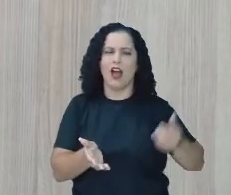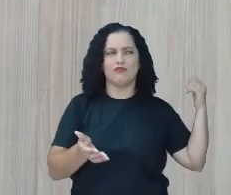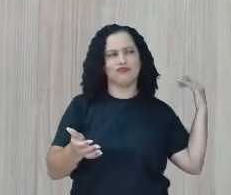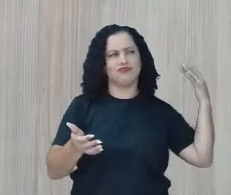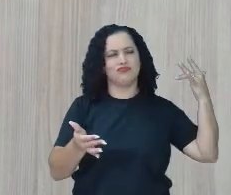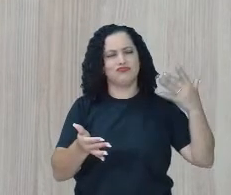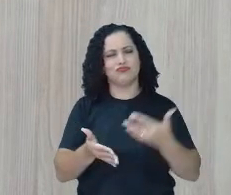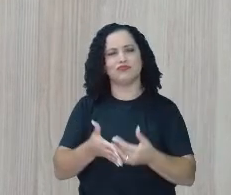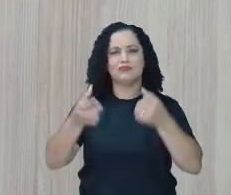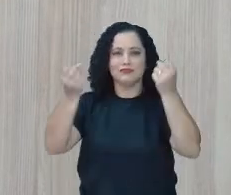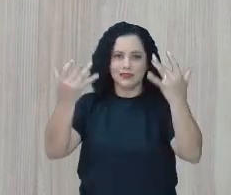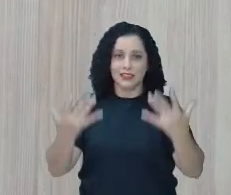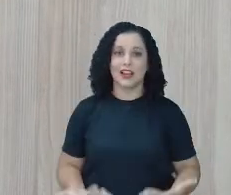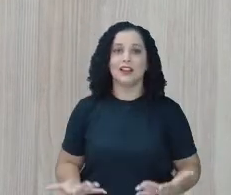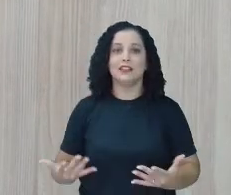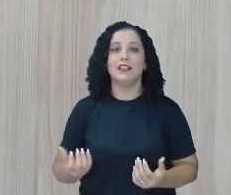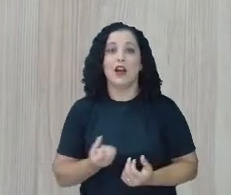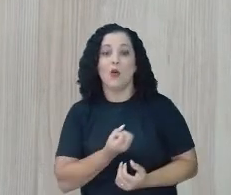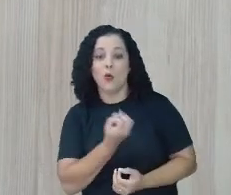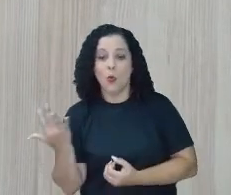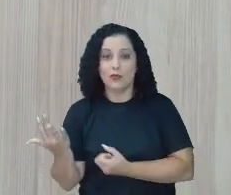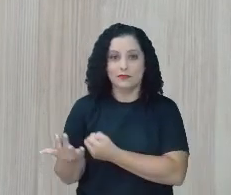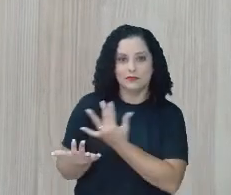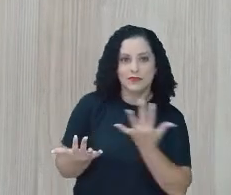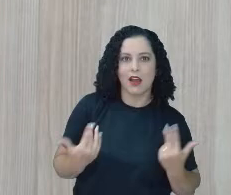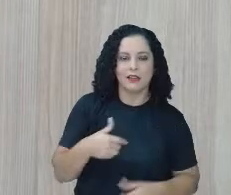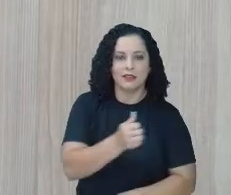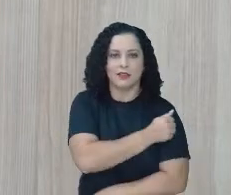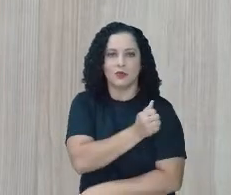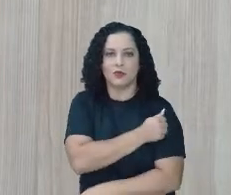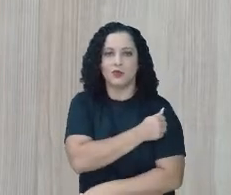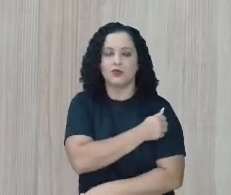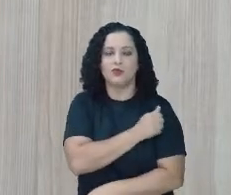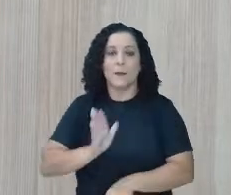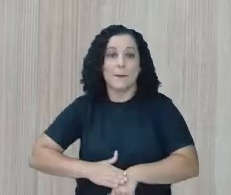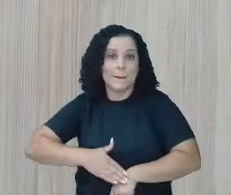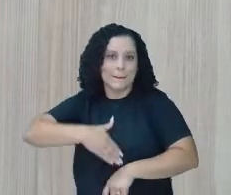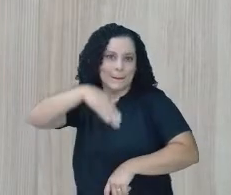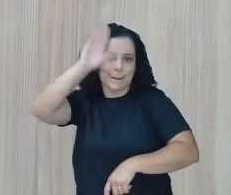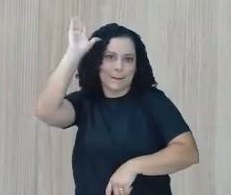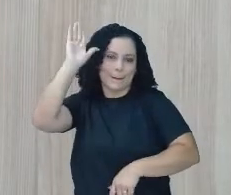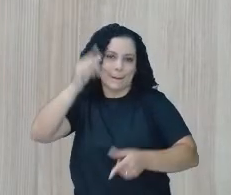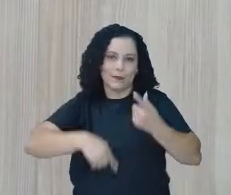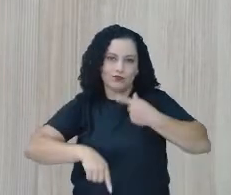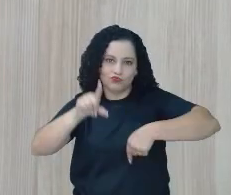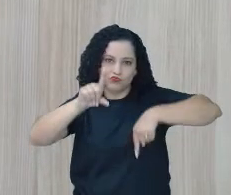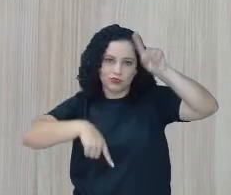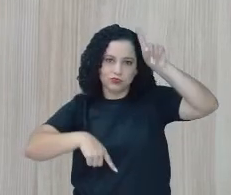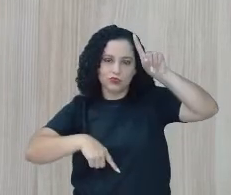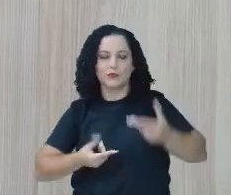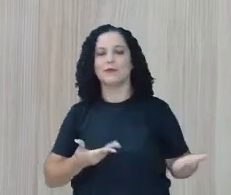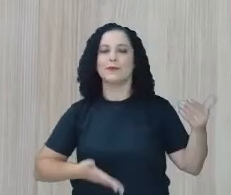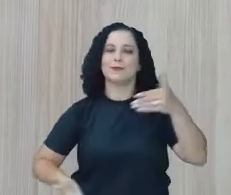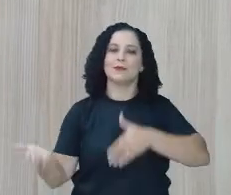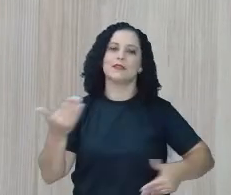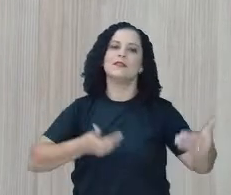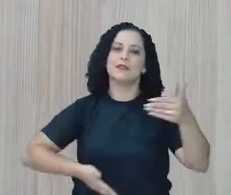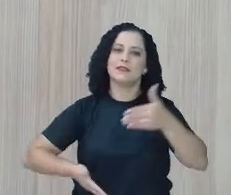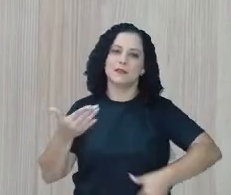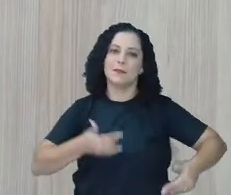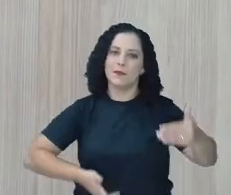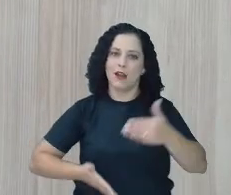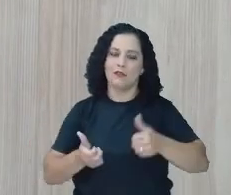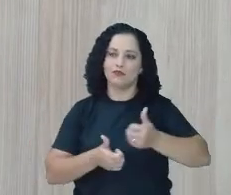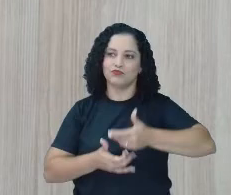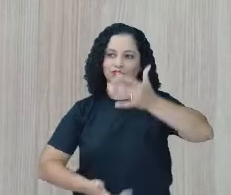não só a quantidade de alunos que assistem a aula através da TV, mas também a quantidade de alunos que participam aqui através